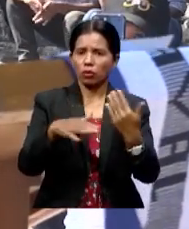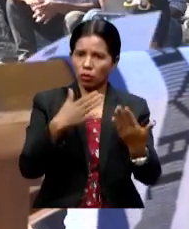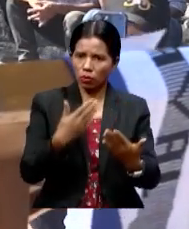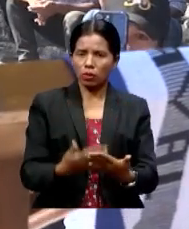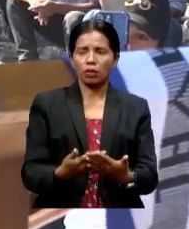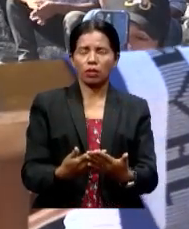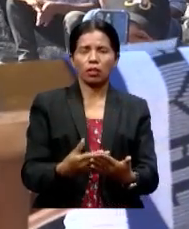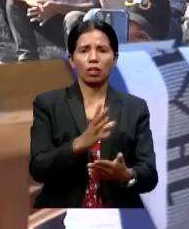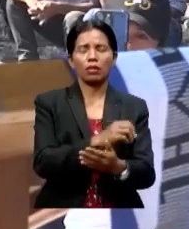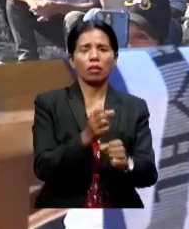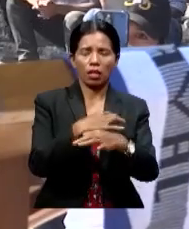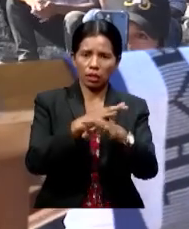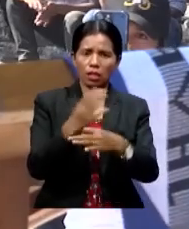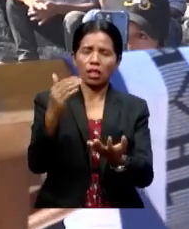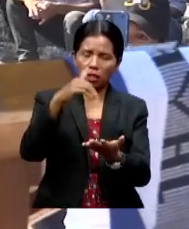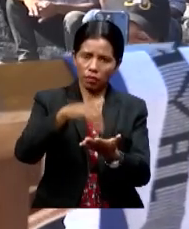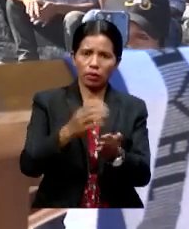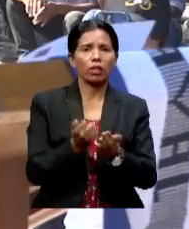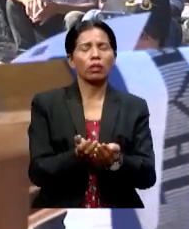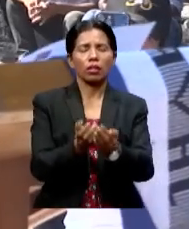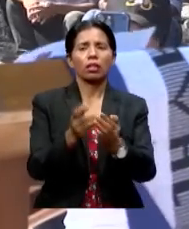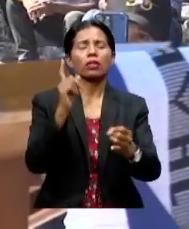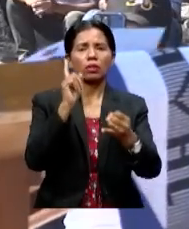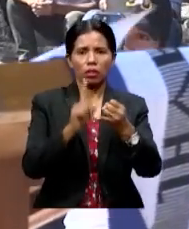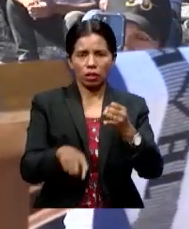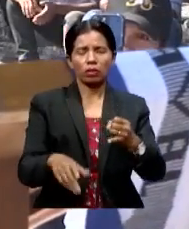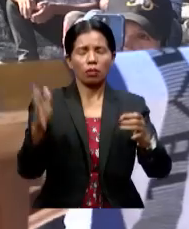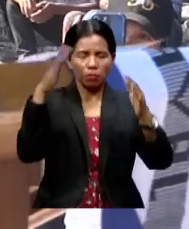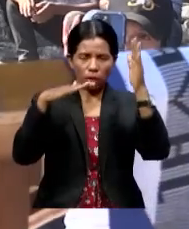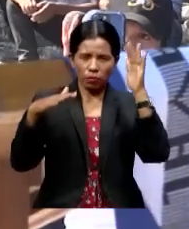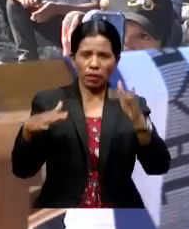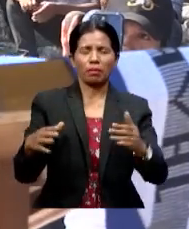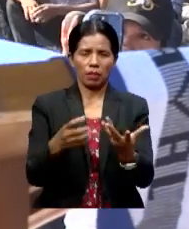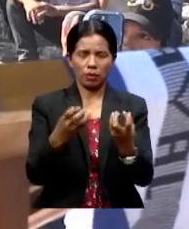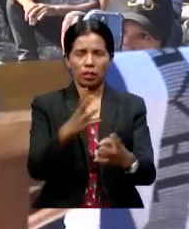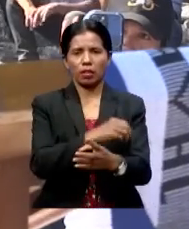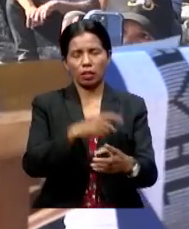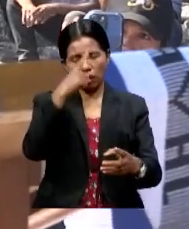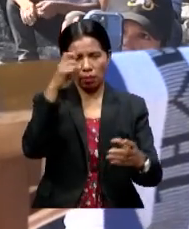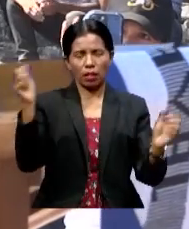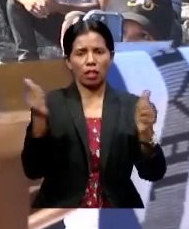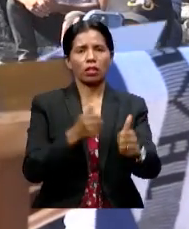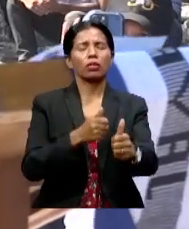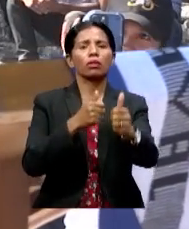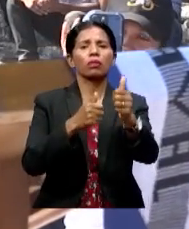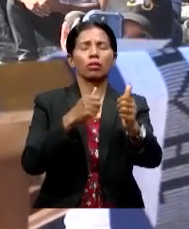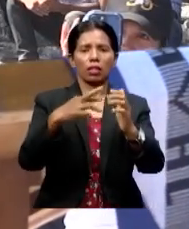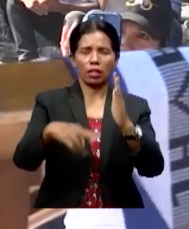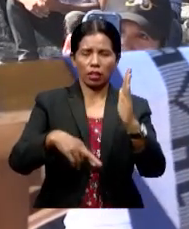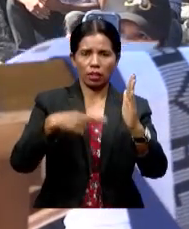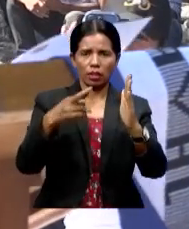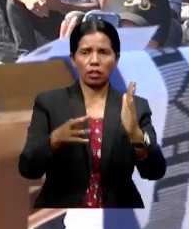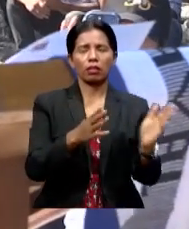tubele operacionalize, ricas fale, tamba problema complexidades, ou tamba latuir ciclo para reparação